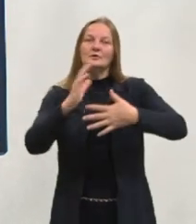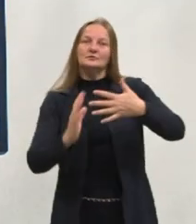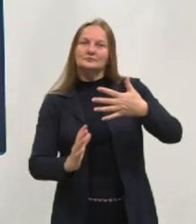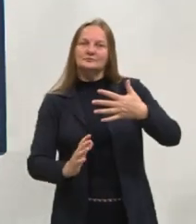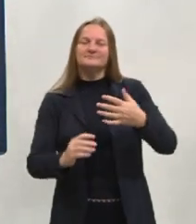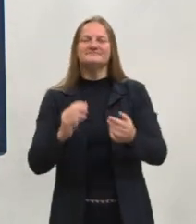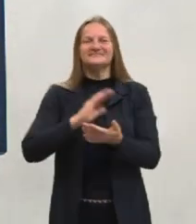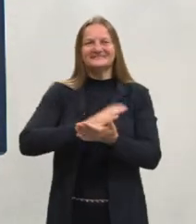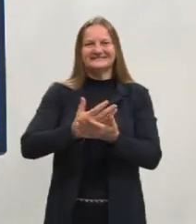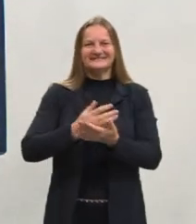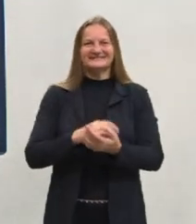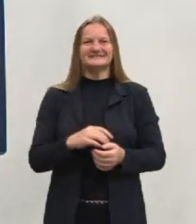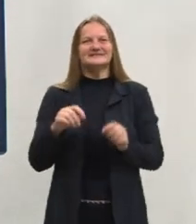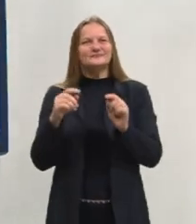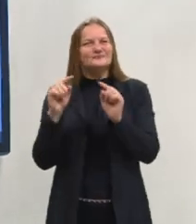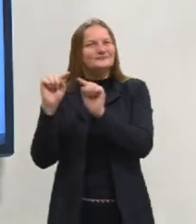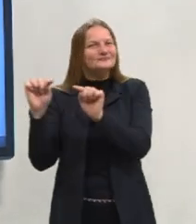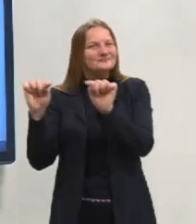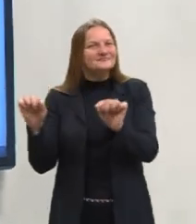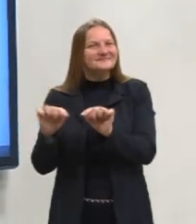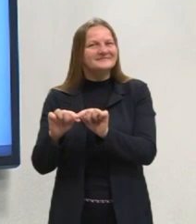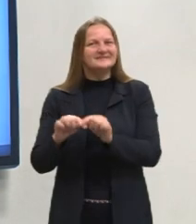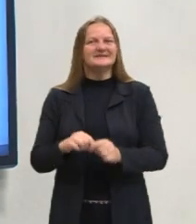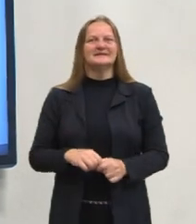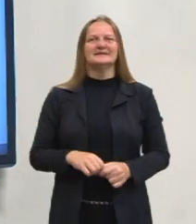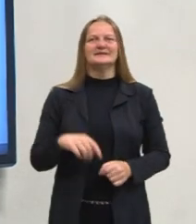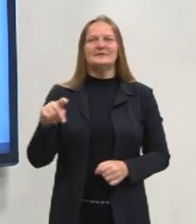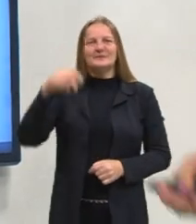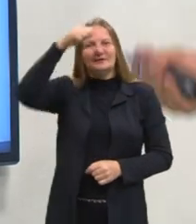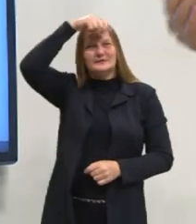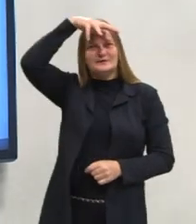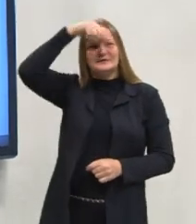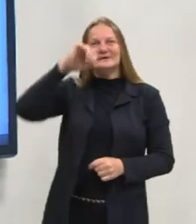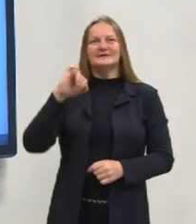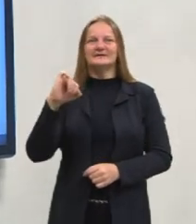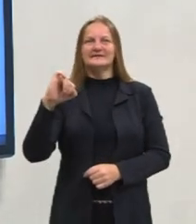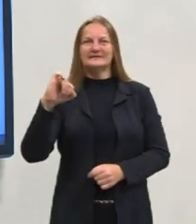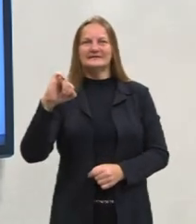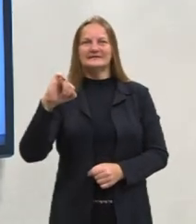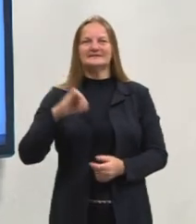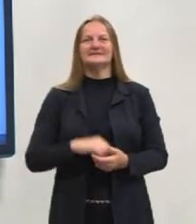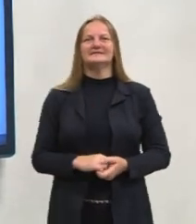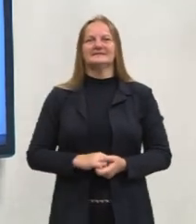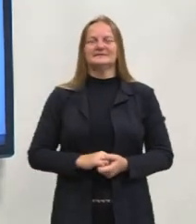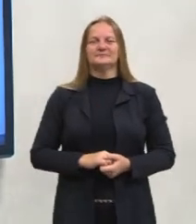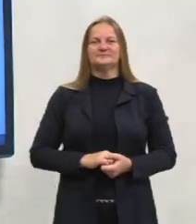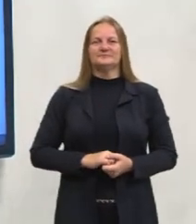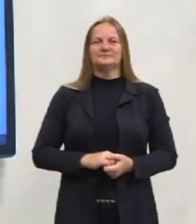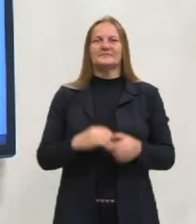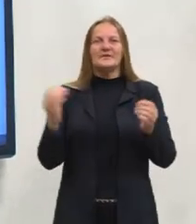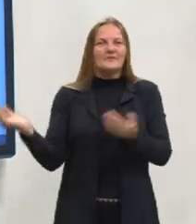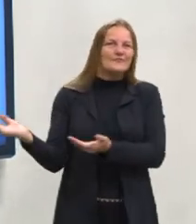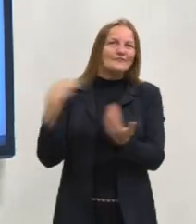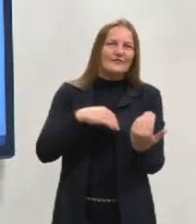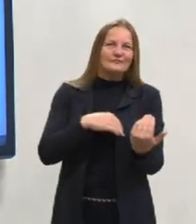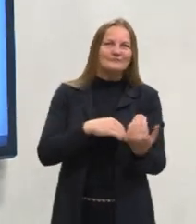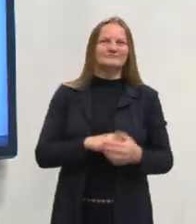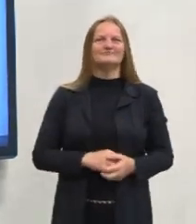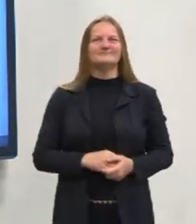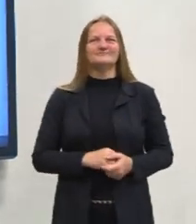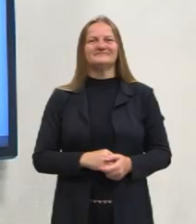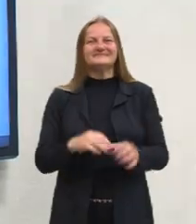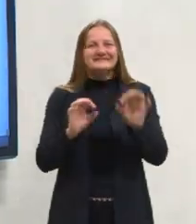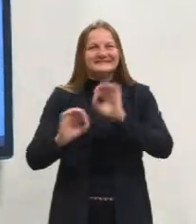intérpretes de libras aí no cantinho da tela A Professora Suzana EA professora Lucinéia Então vamos lá pessoal